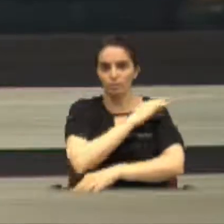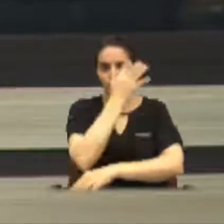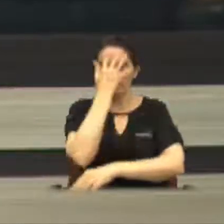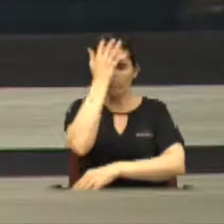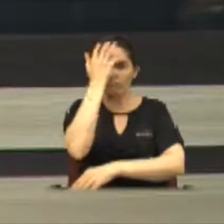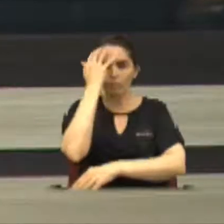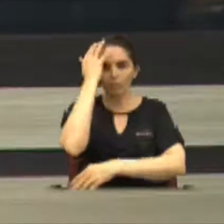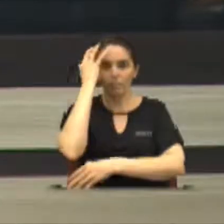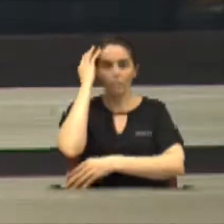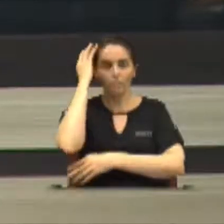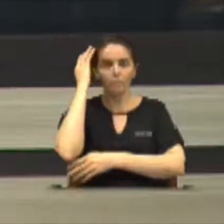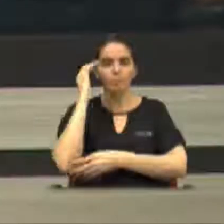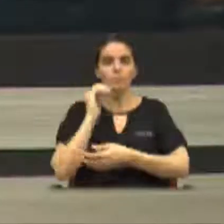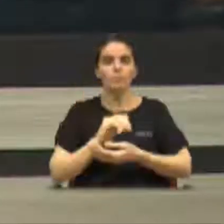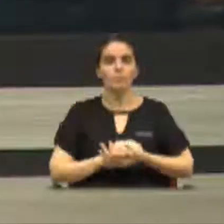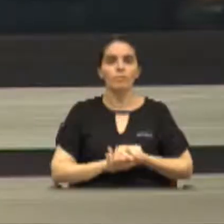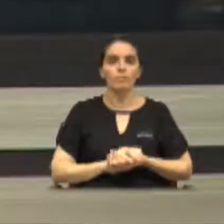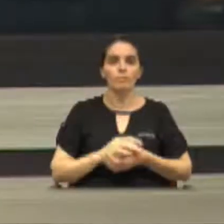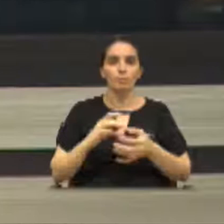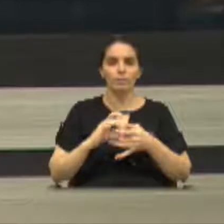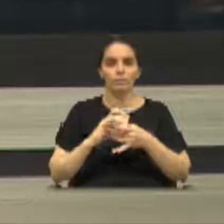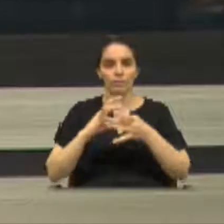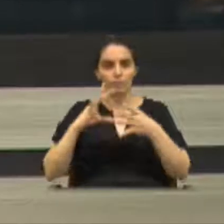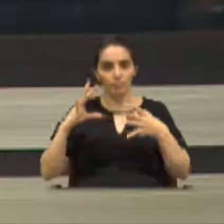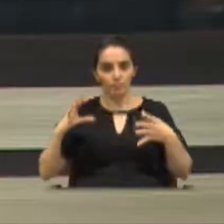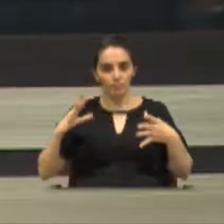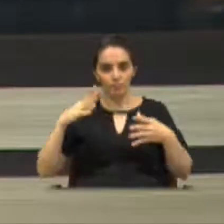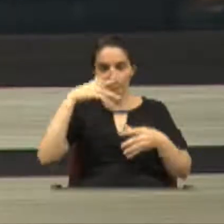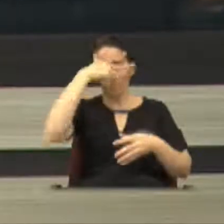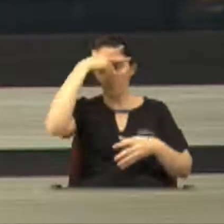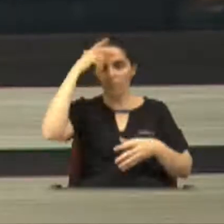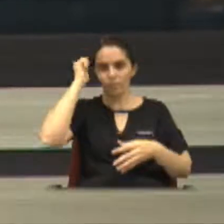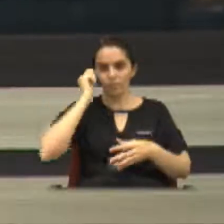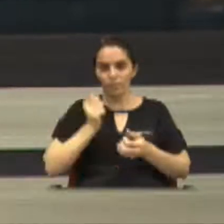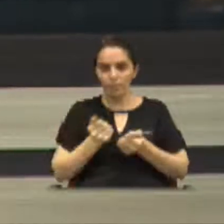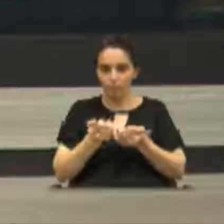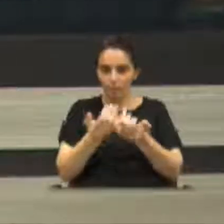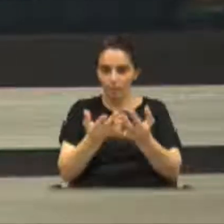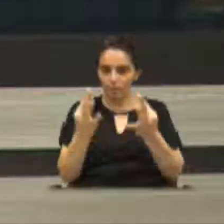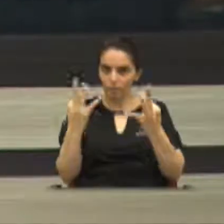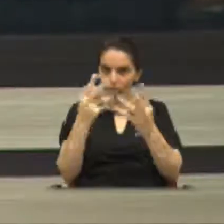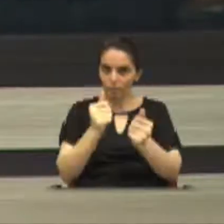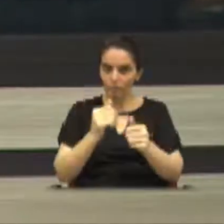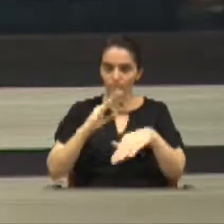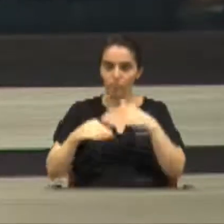senhor Mário Celso Botion, que autoriza o Poder Executivo a destinar o valor global de até R$